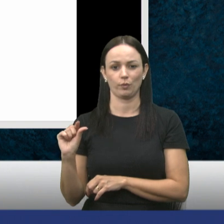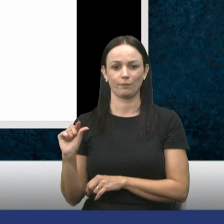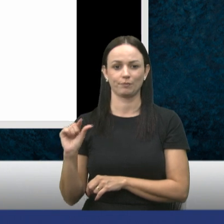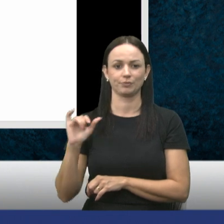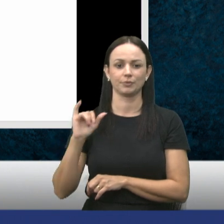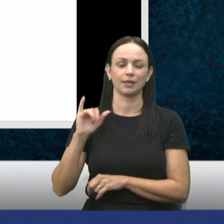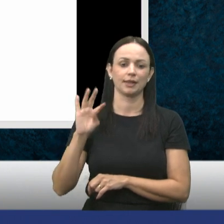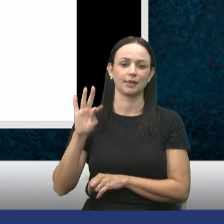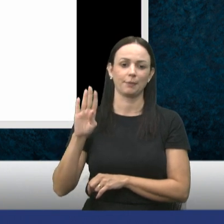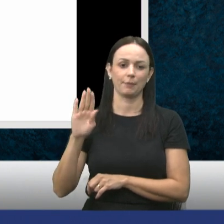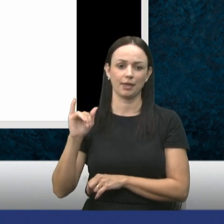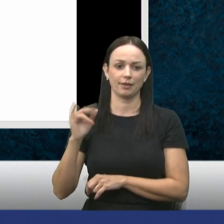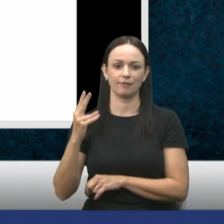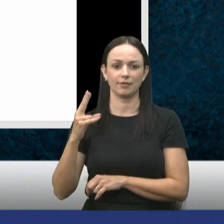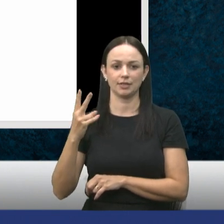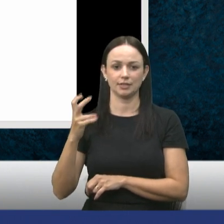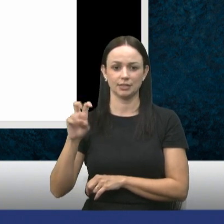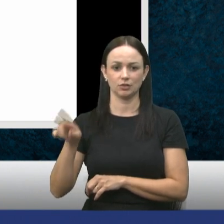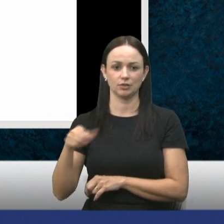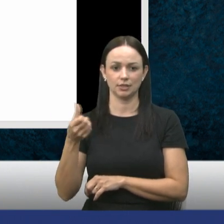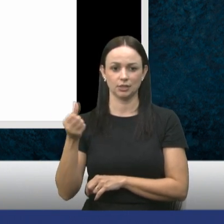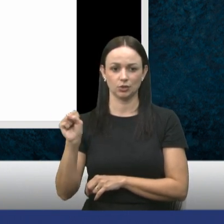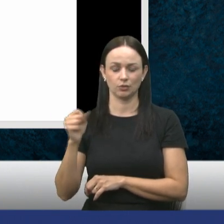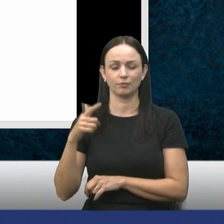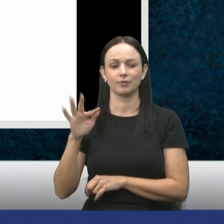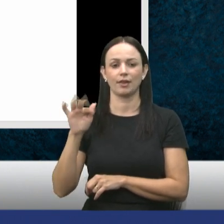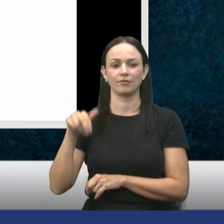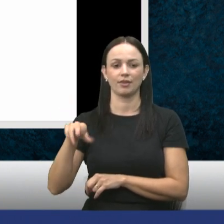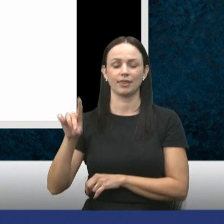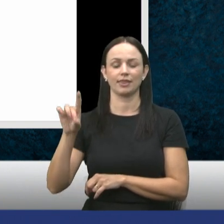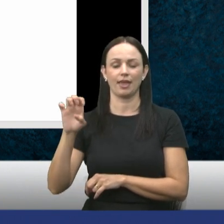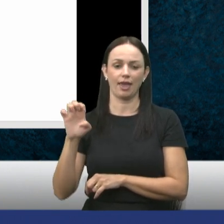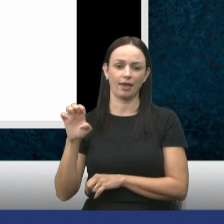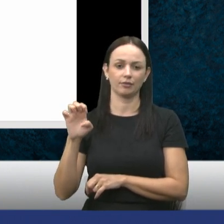ITBI 25,68% e o FNDE